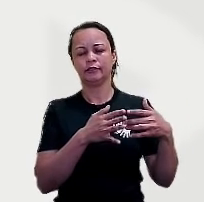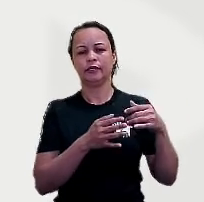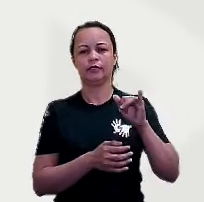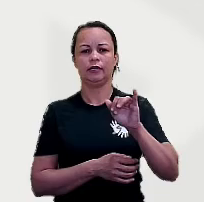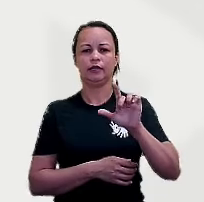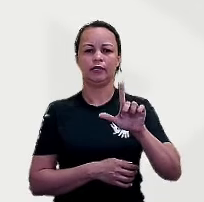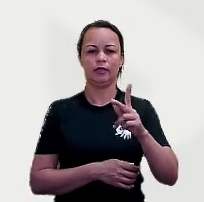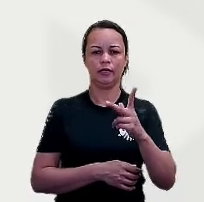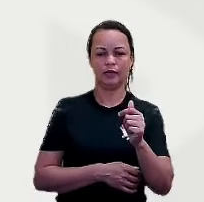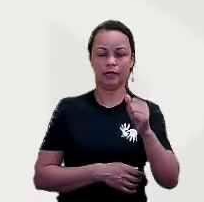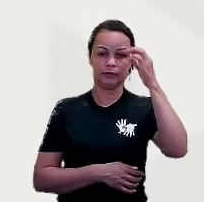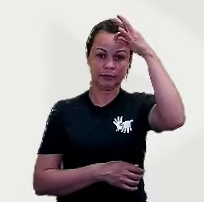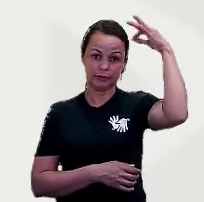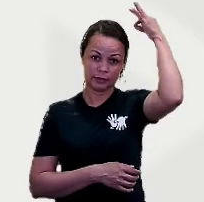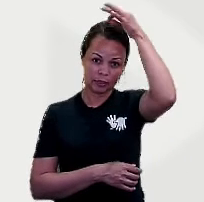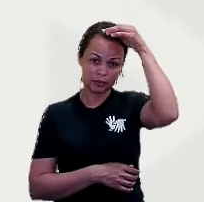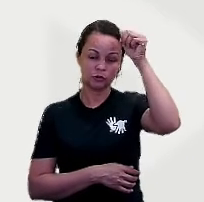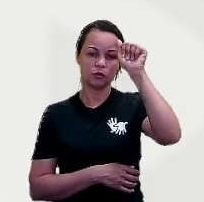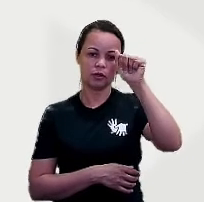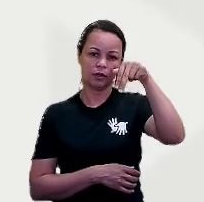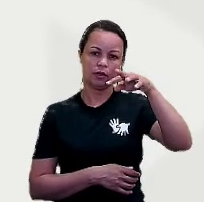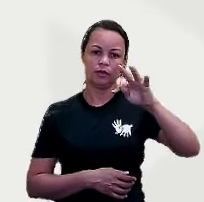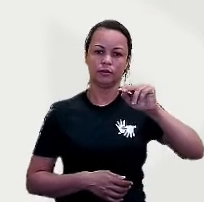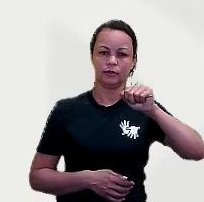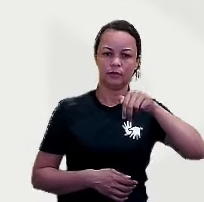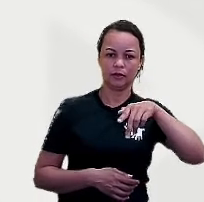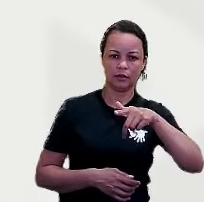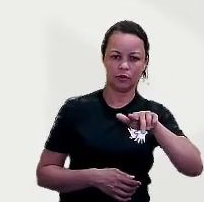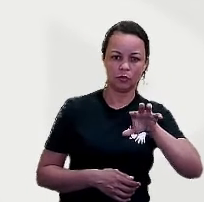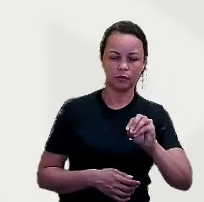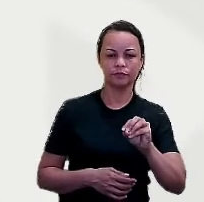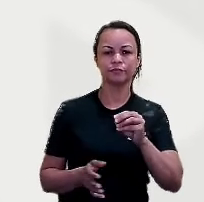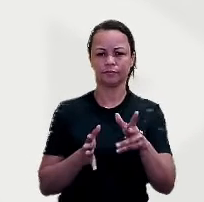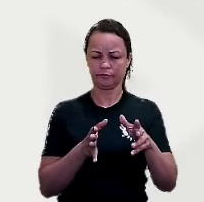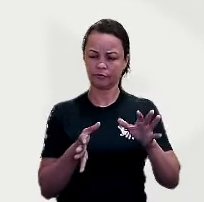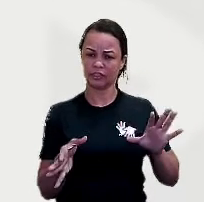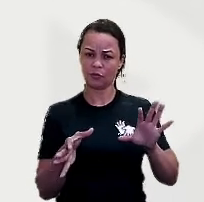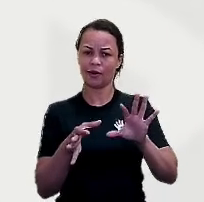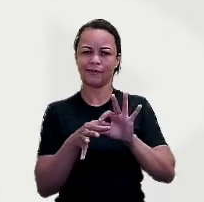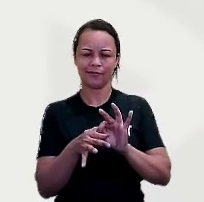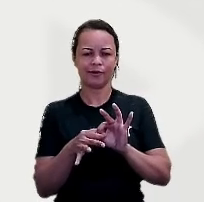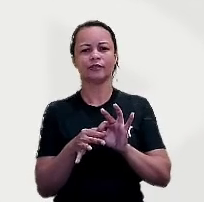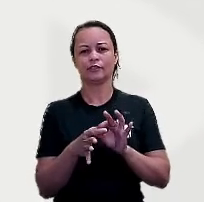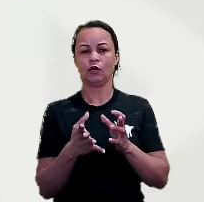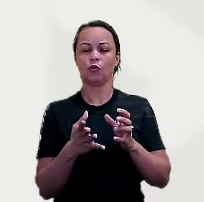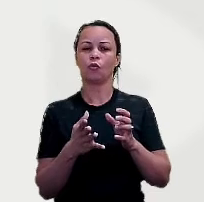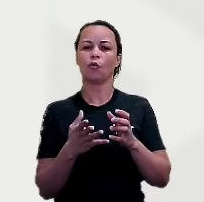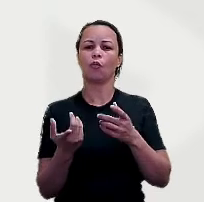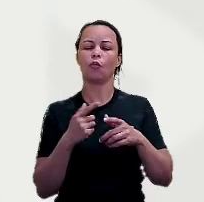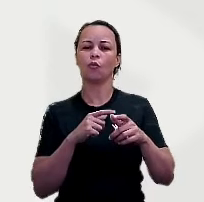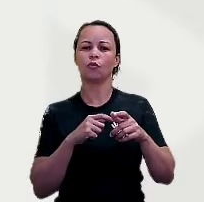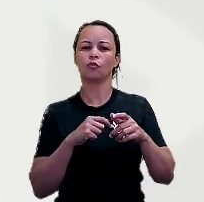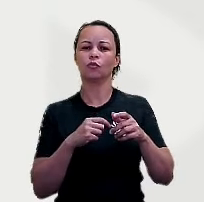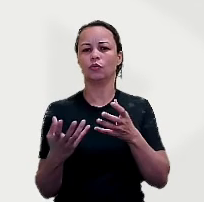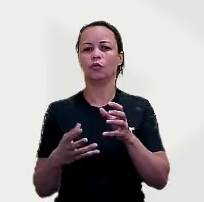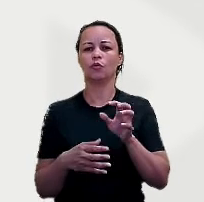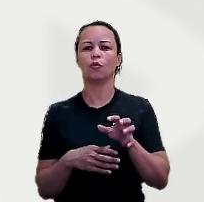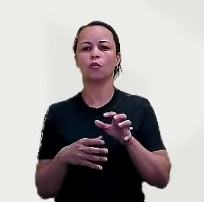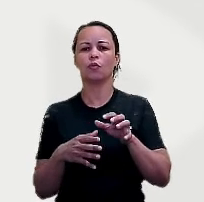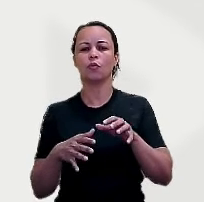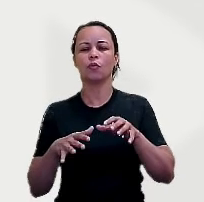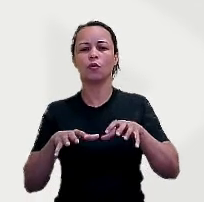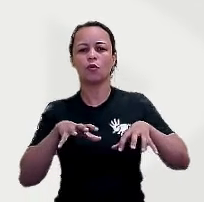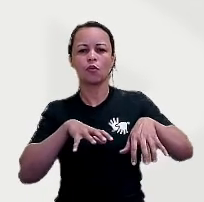a ligação, né? A nossa cidade, ela tem uma ligação já lá com o continente africano, né?